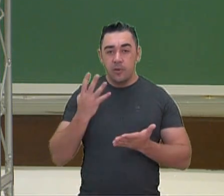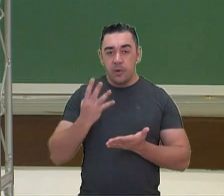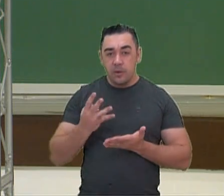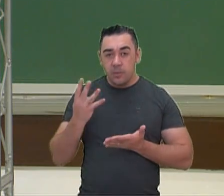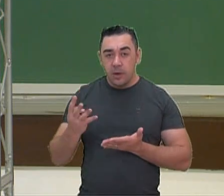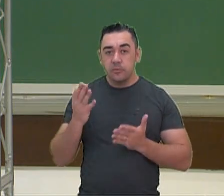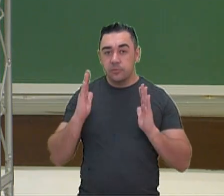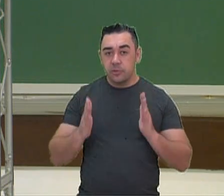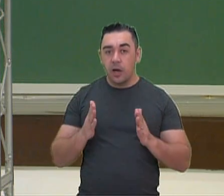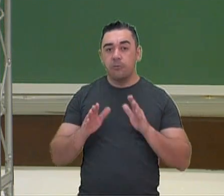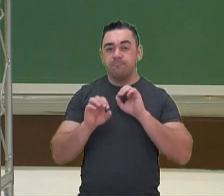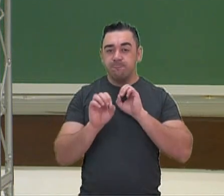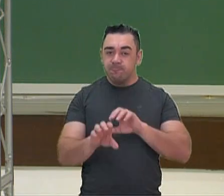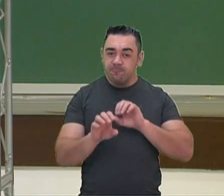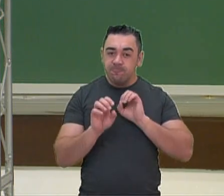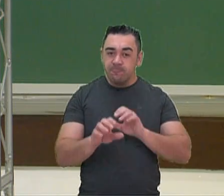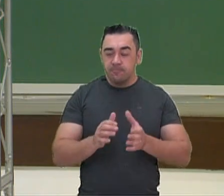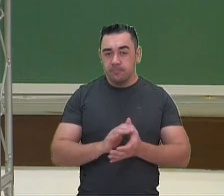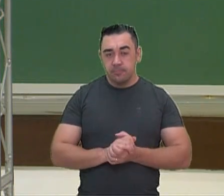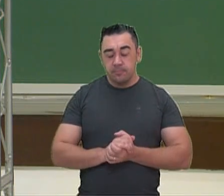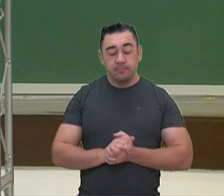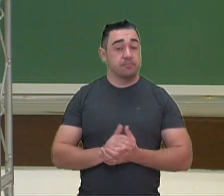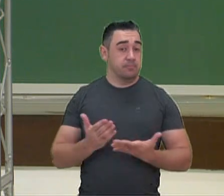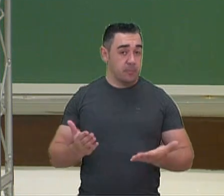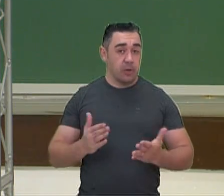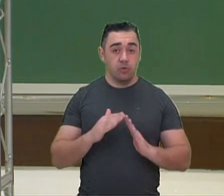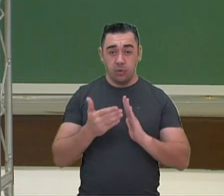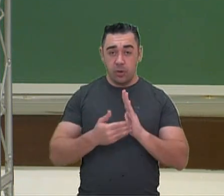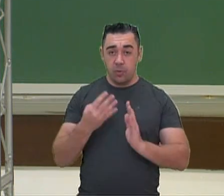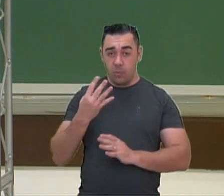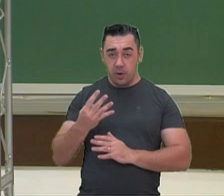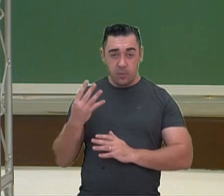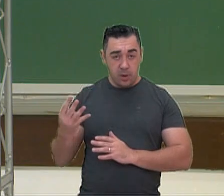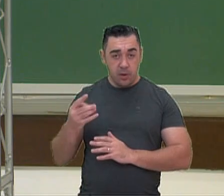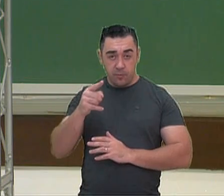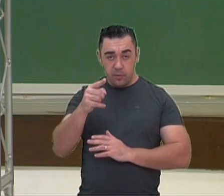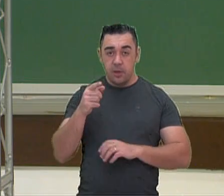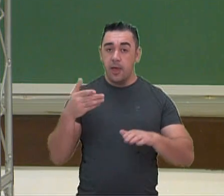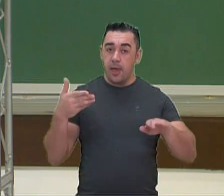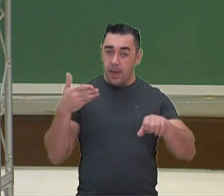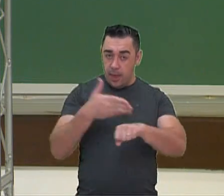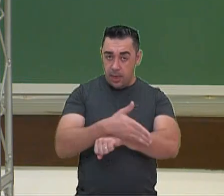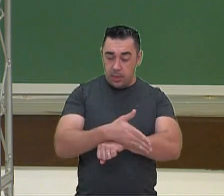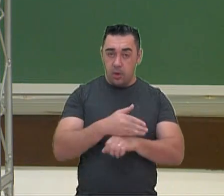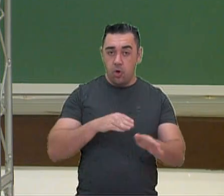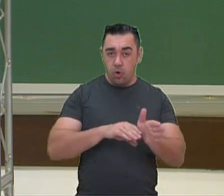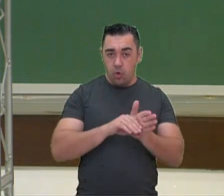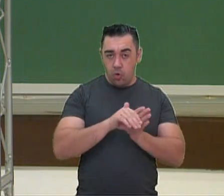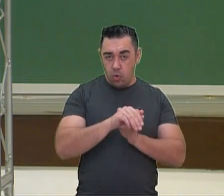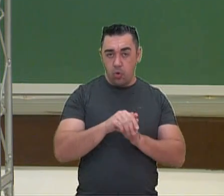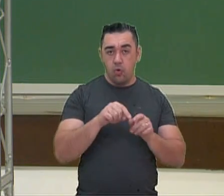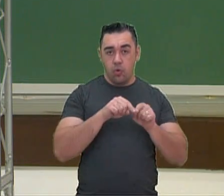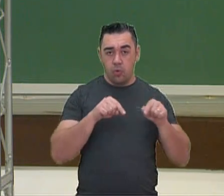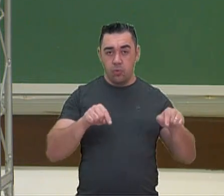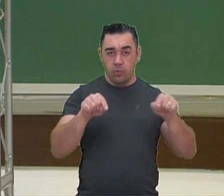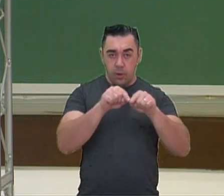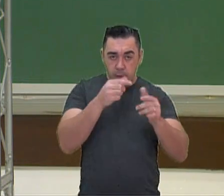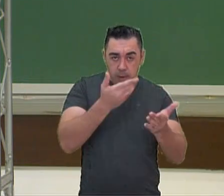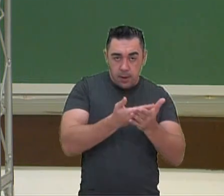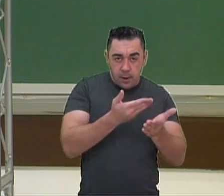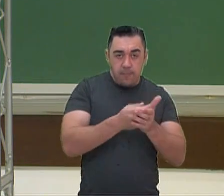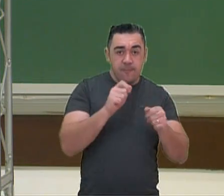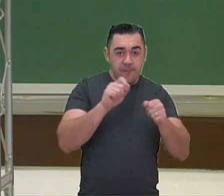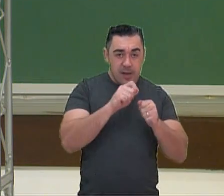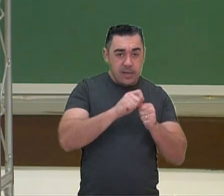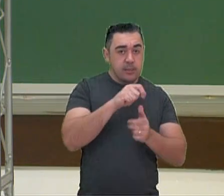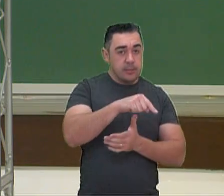nós demos. Dessas 44, vocês devem ir ao Classroom, fazer as atividades,